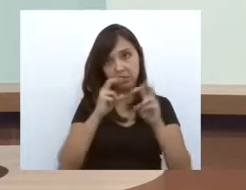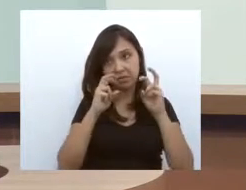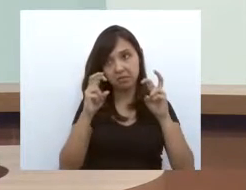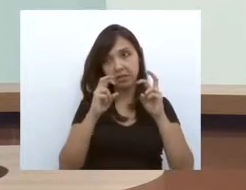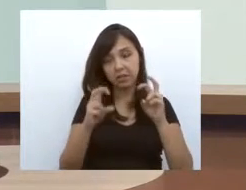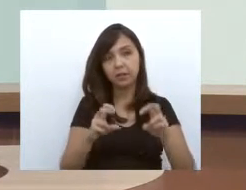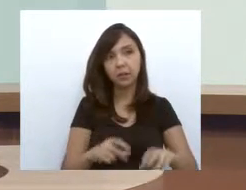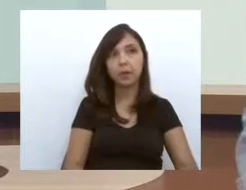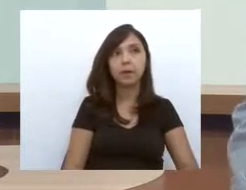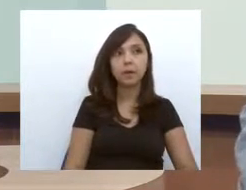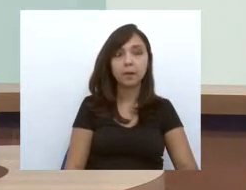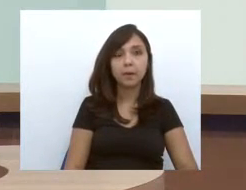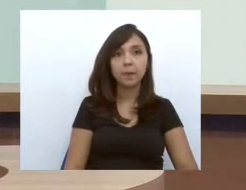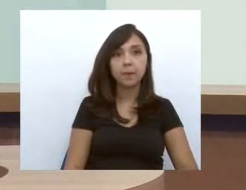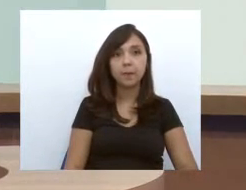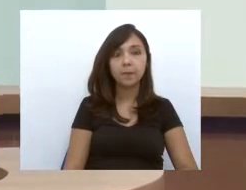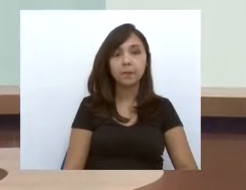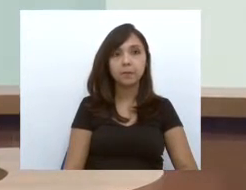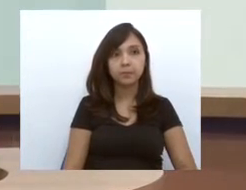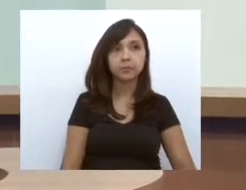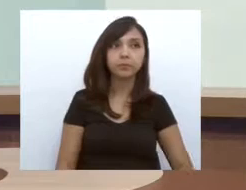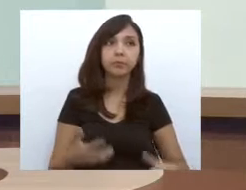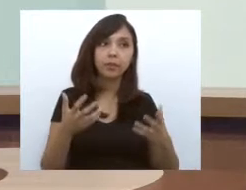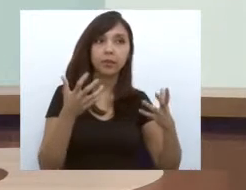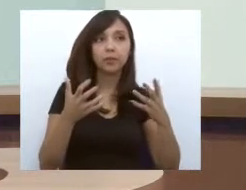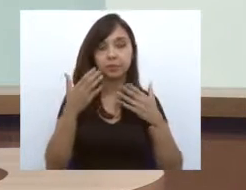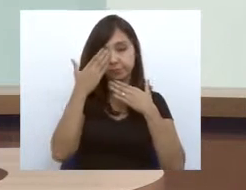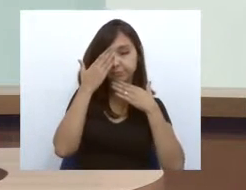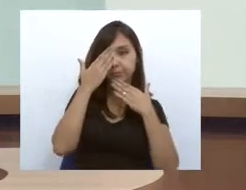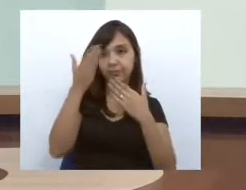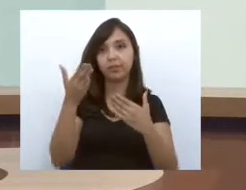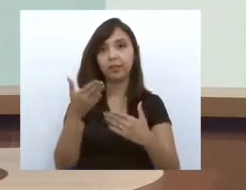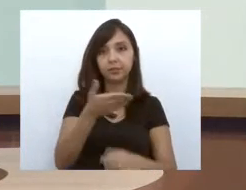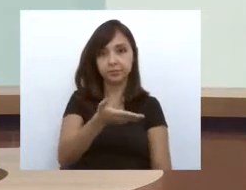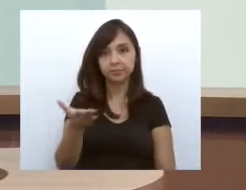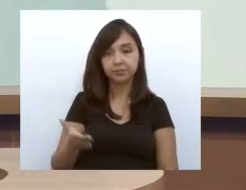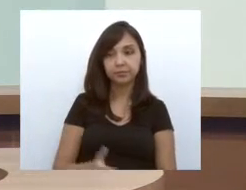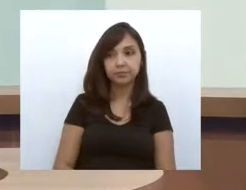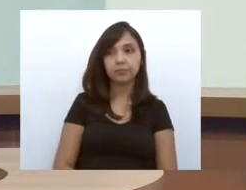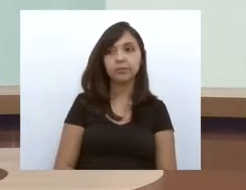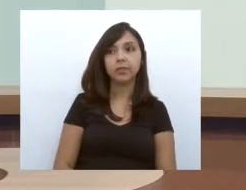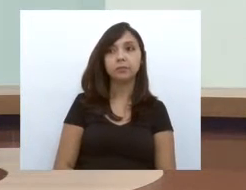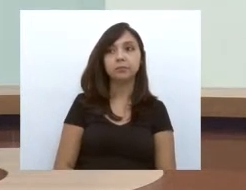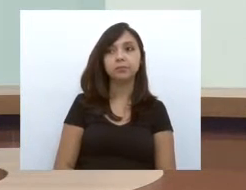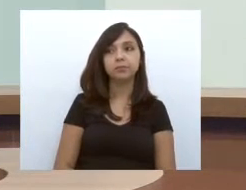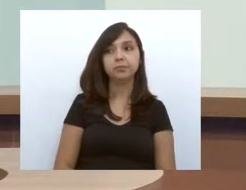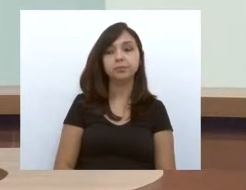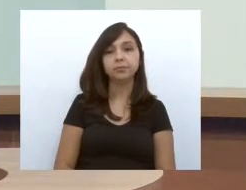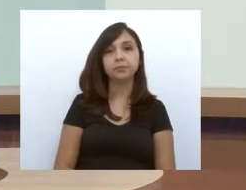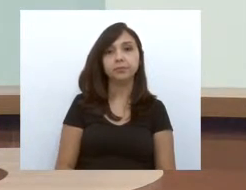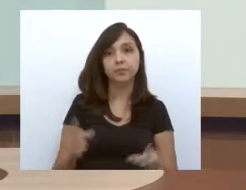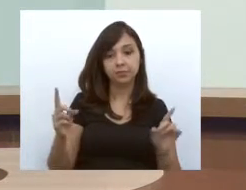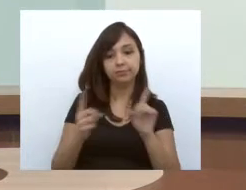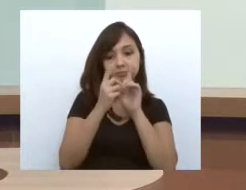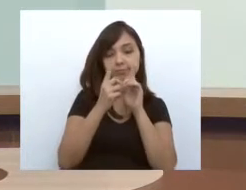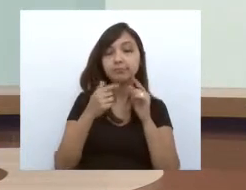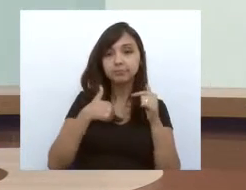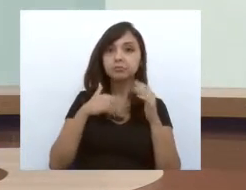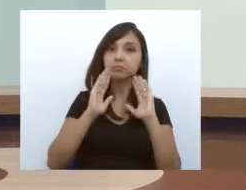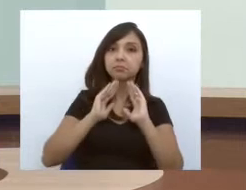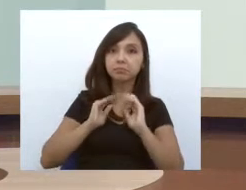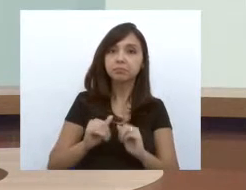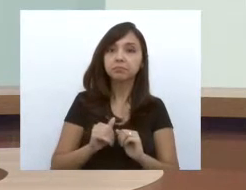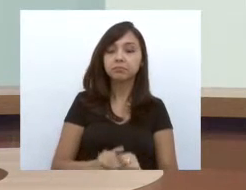assim quiserem. É, presidente, eu quero agradecer Vossa Excelência por ter atendido um pedido